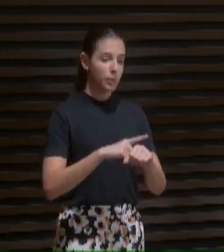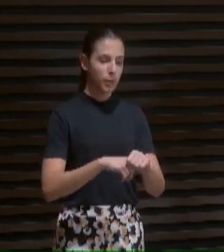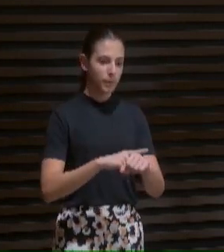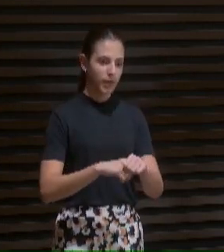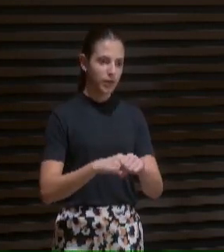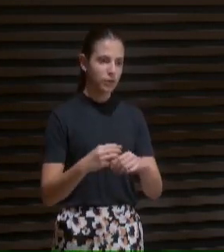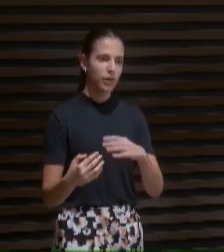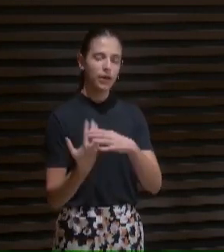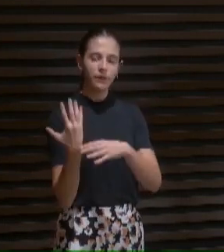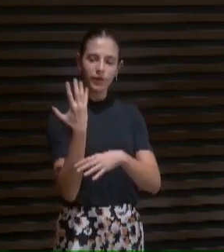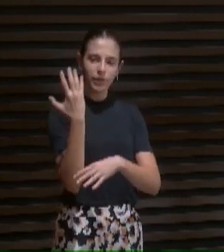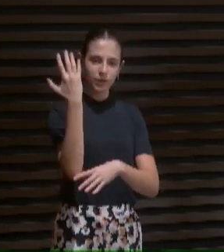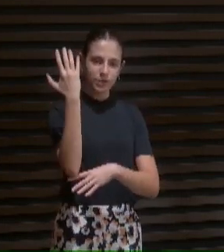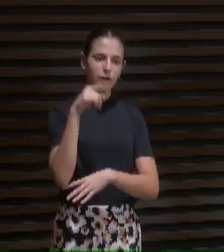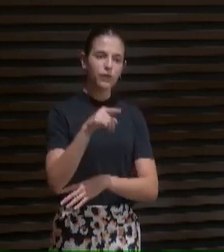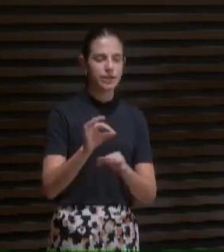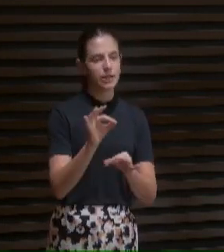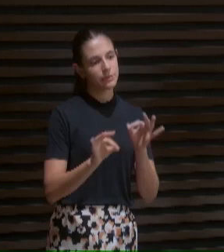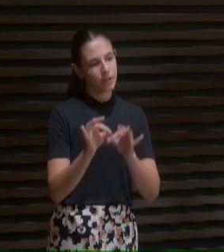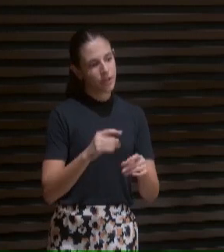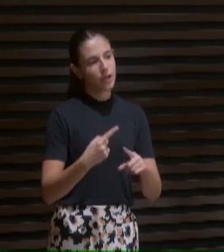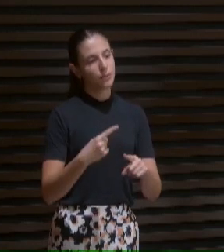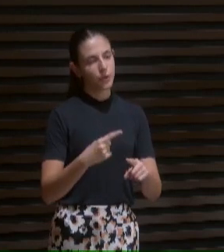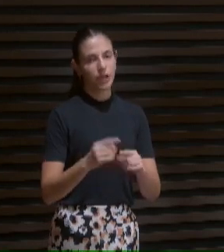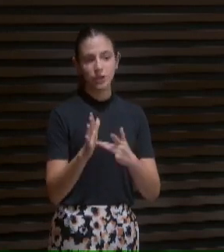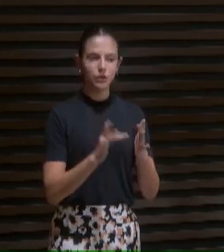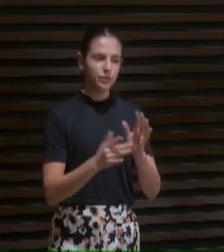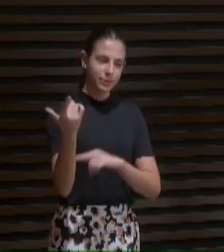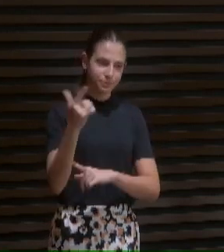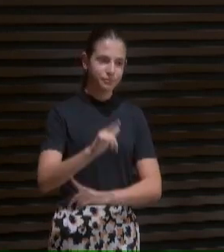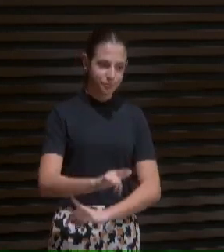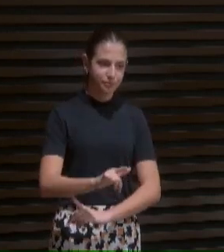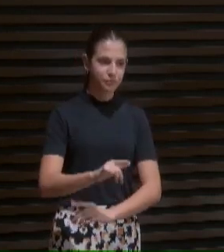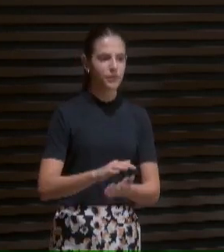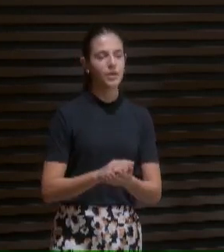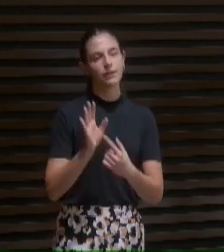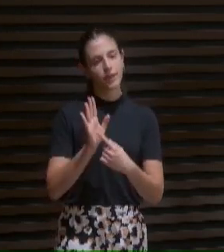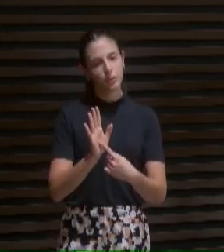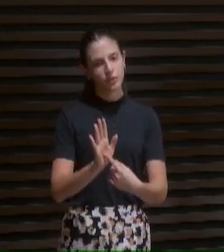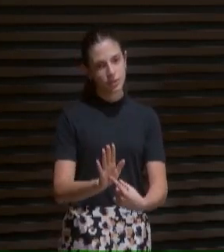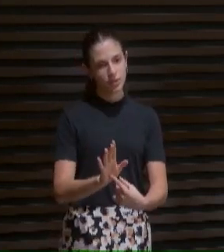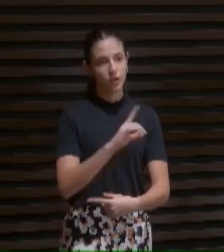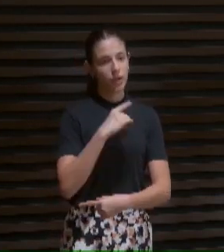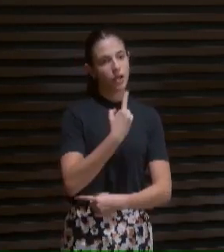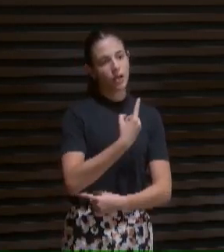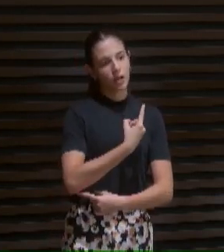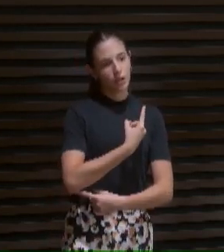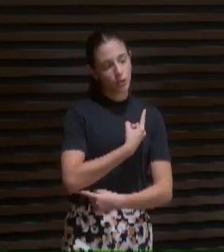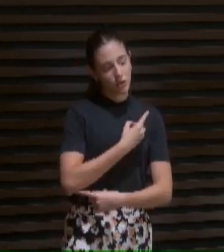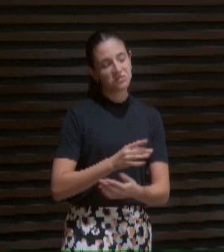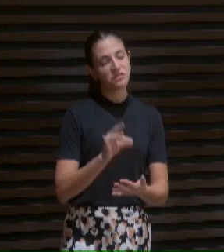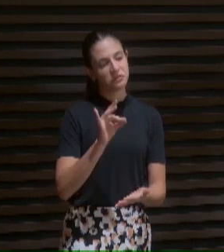vocês se preparem que as coisas vão acontecer. E aí ele vai mostrando, e nós estamos de